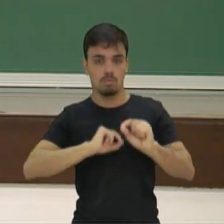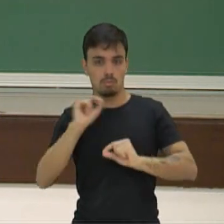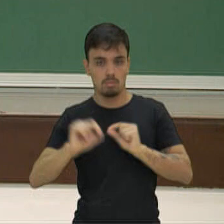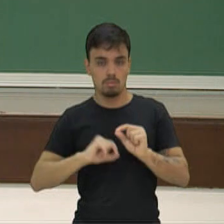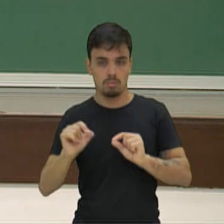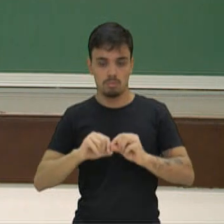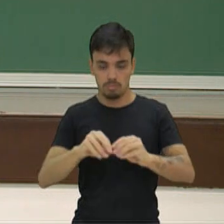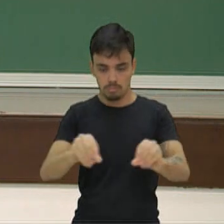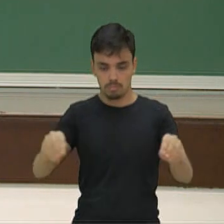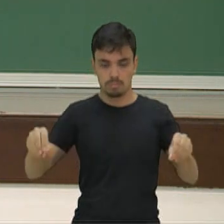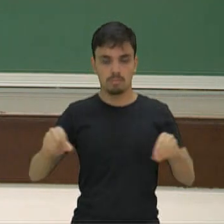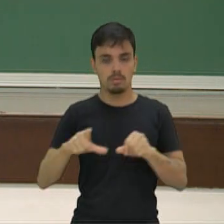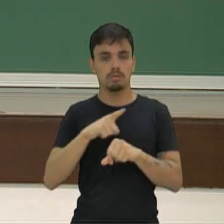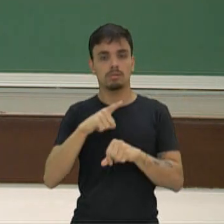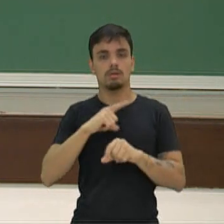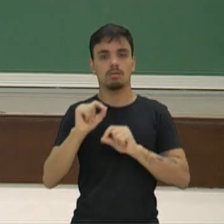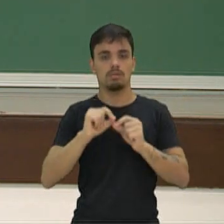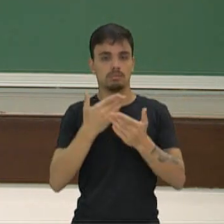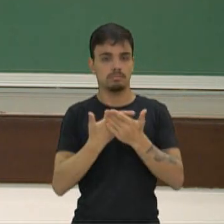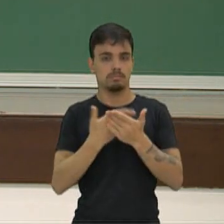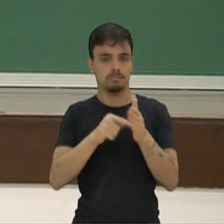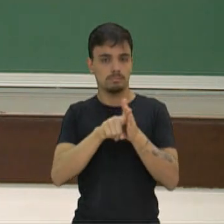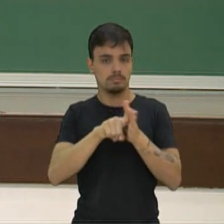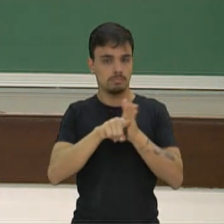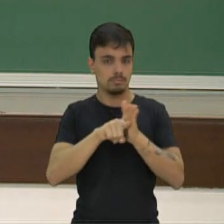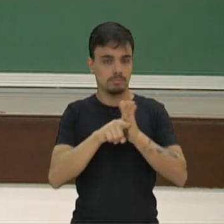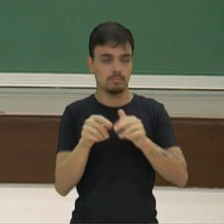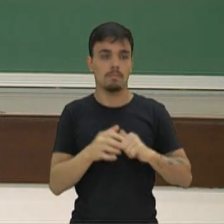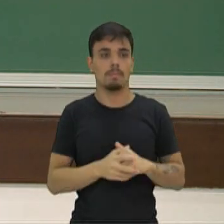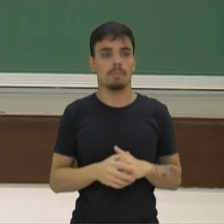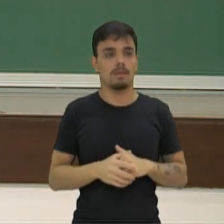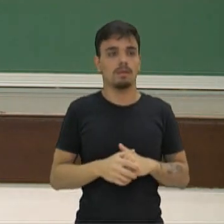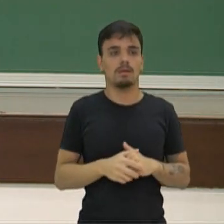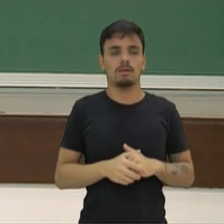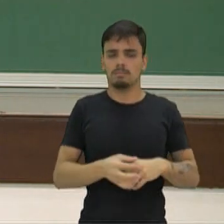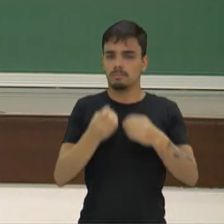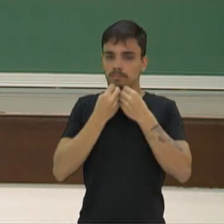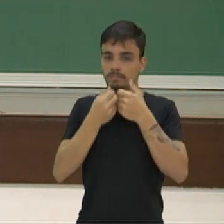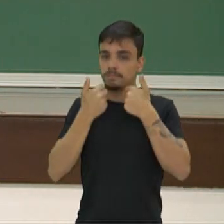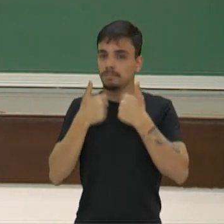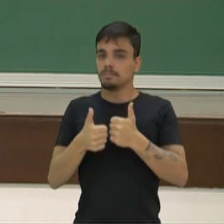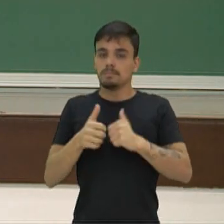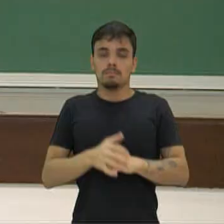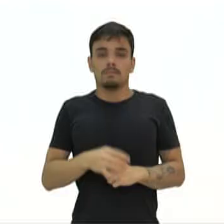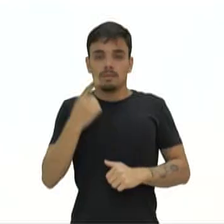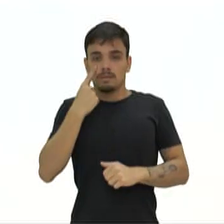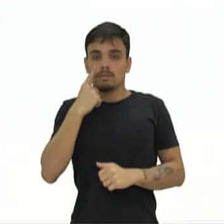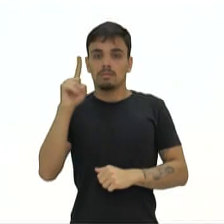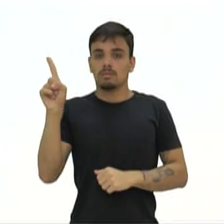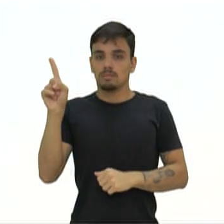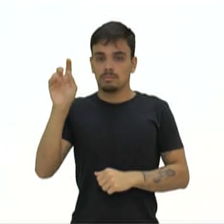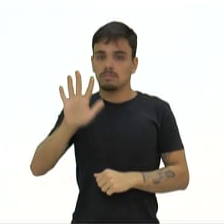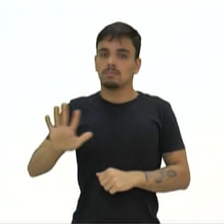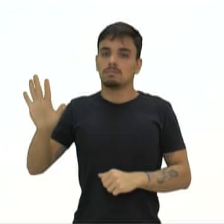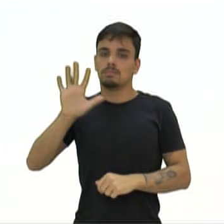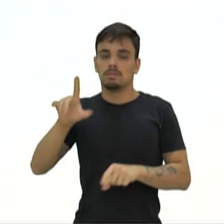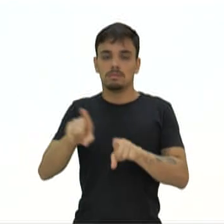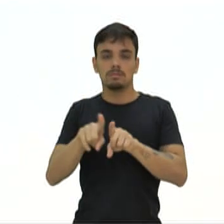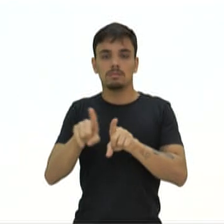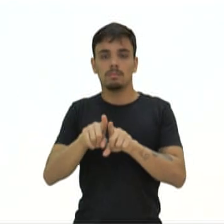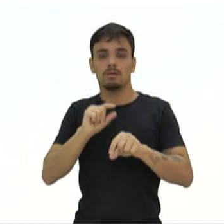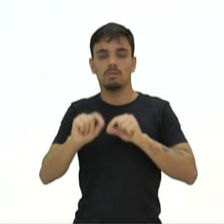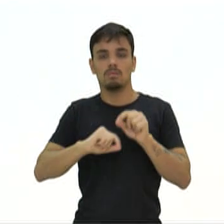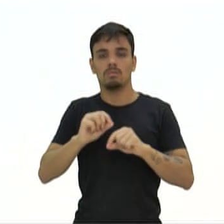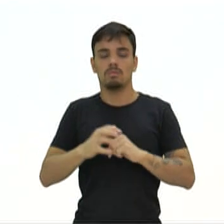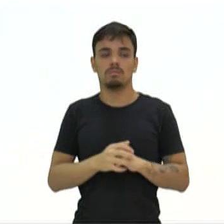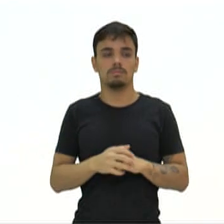Solo faz esses estudos. Muito bem, dá uma olhadinha nesta imagem também. Isso